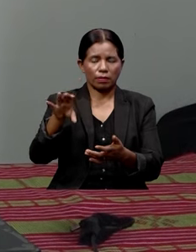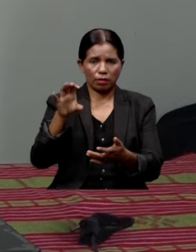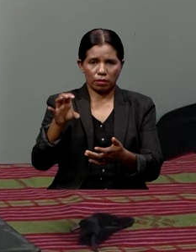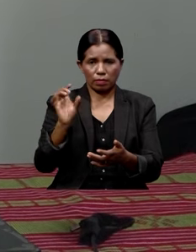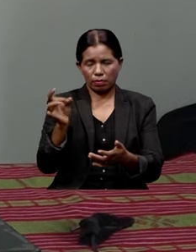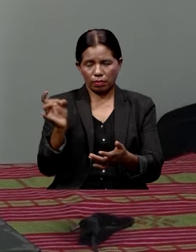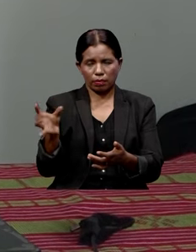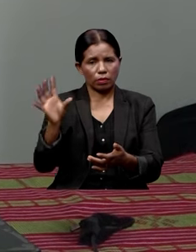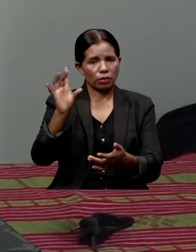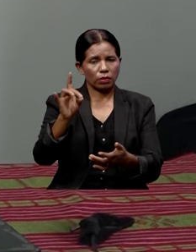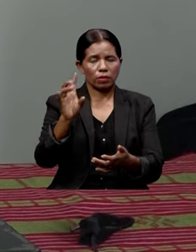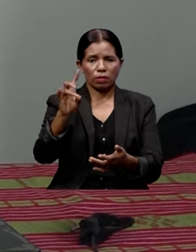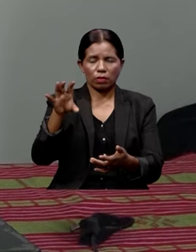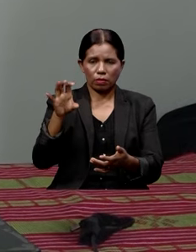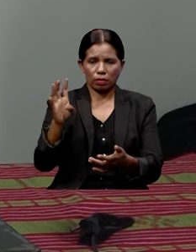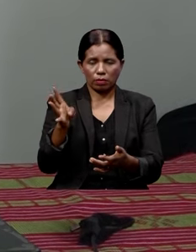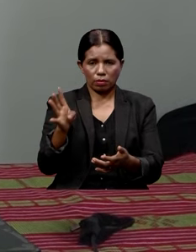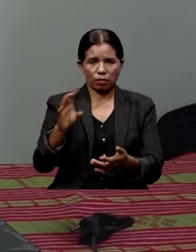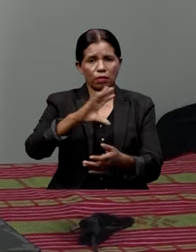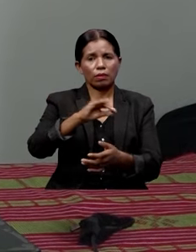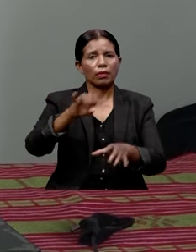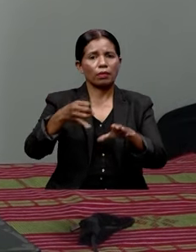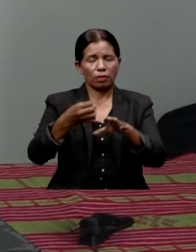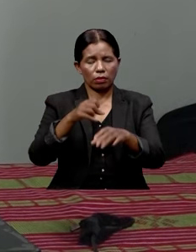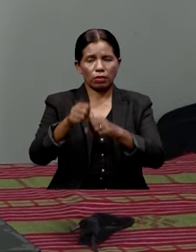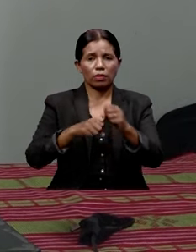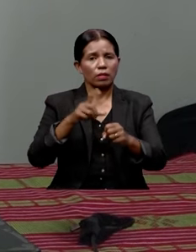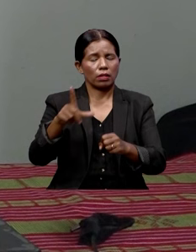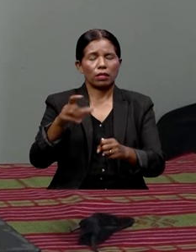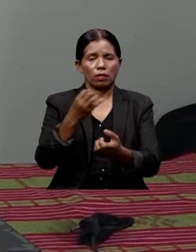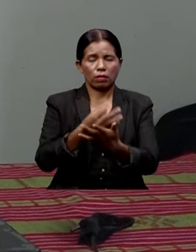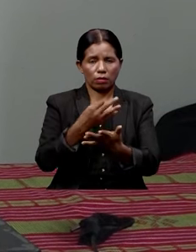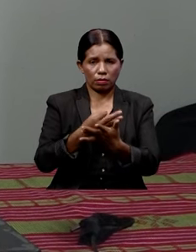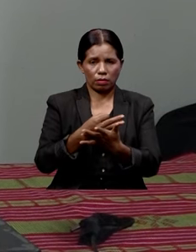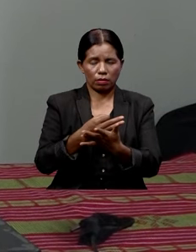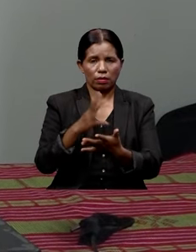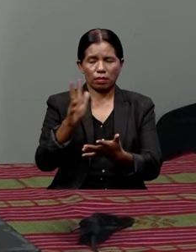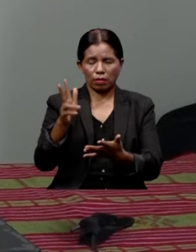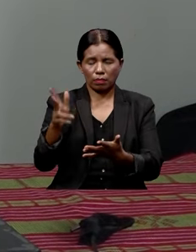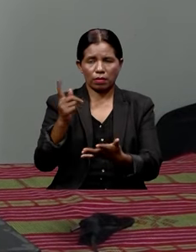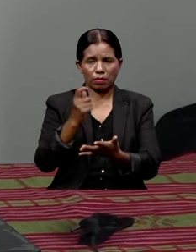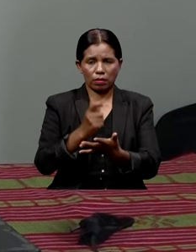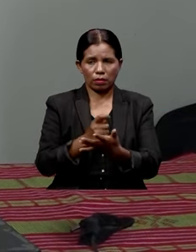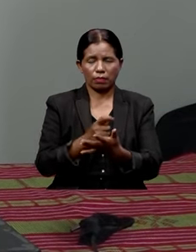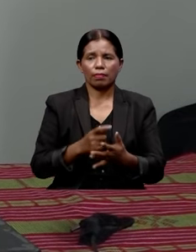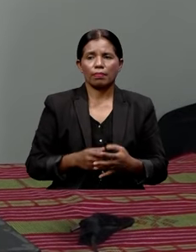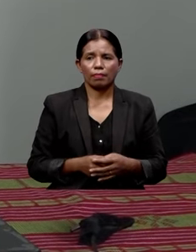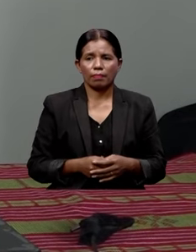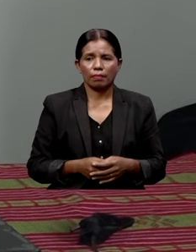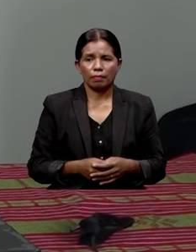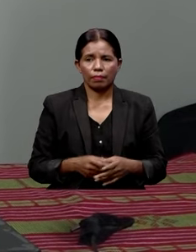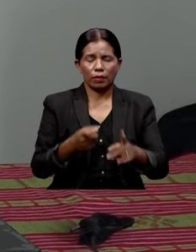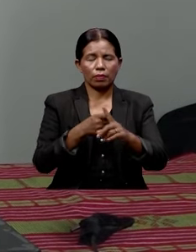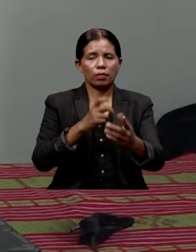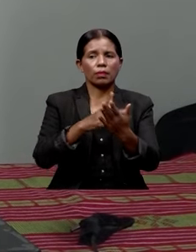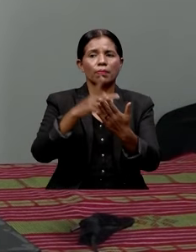$2,890,240 no inclusão social com orçamento $30,000 americano. Esse